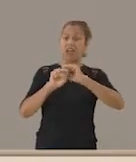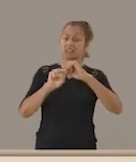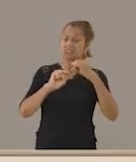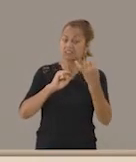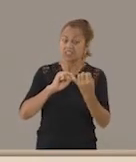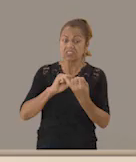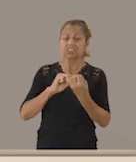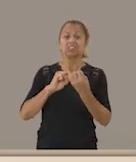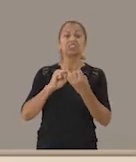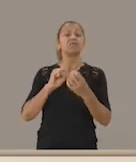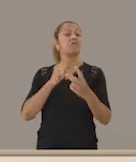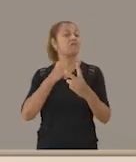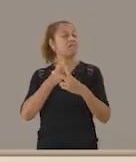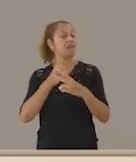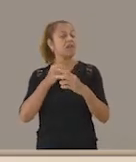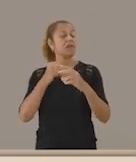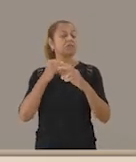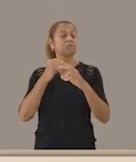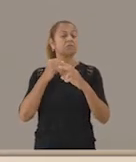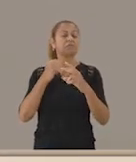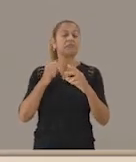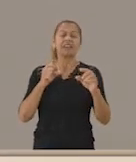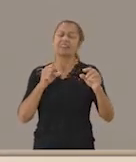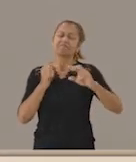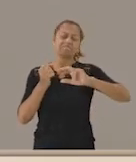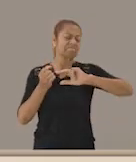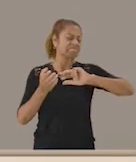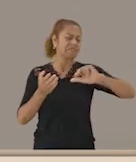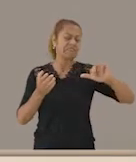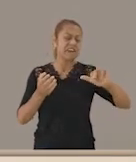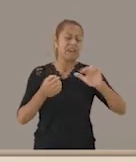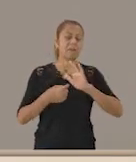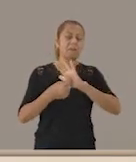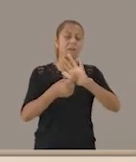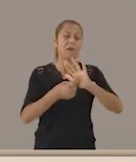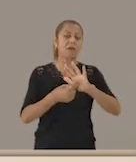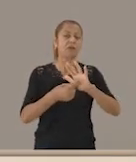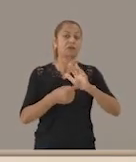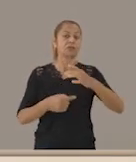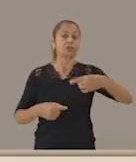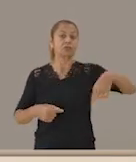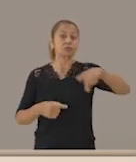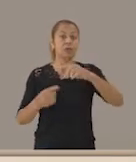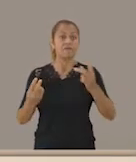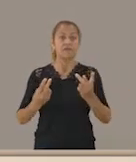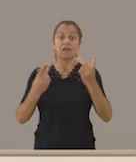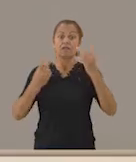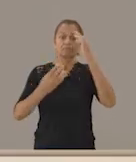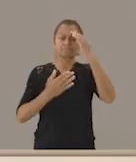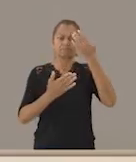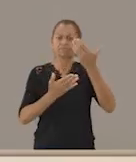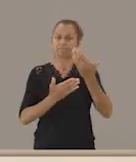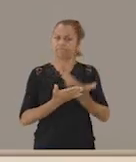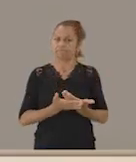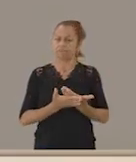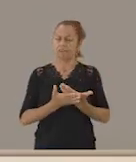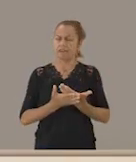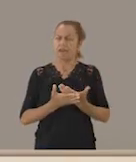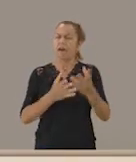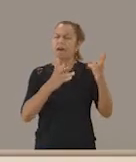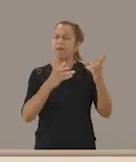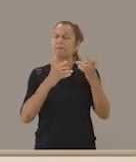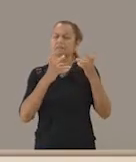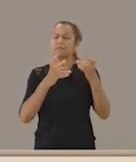refletem os nossos valores e crenças. Observe essas capas de jornais e como as imagens e